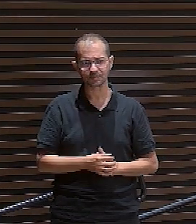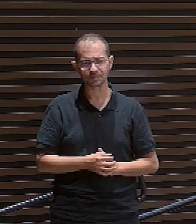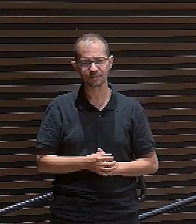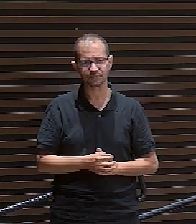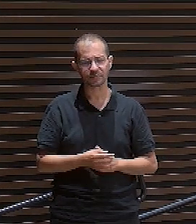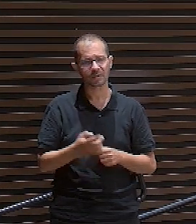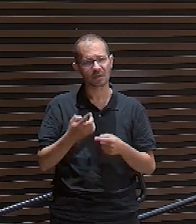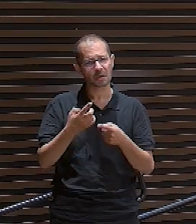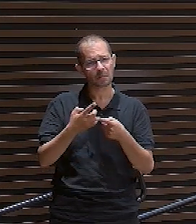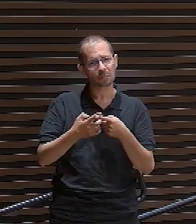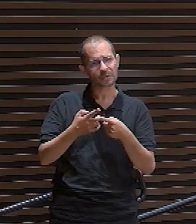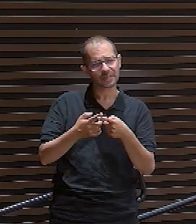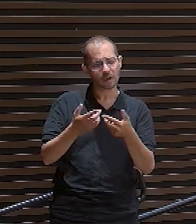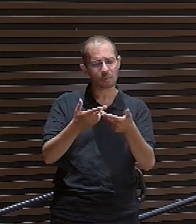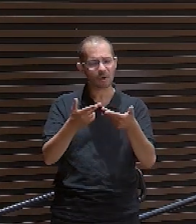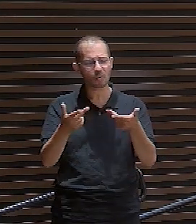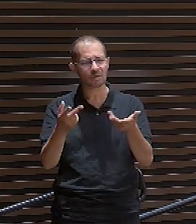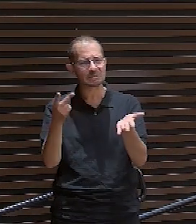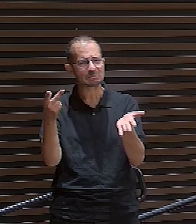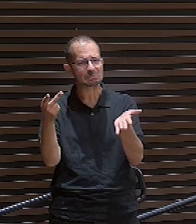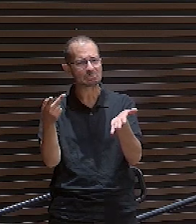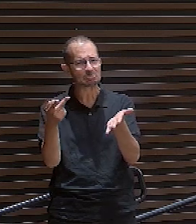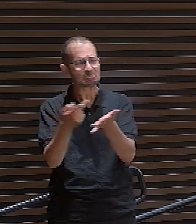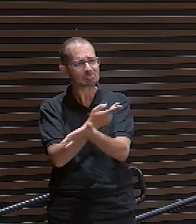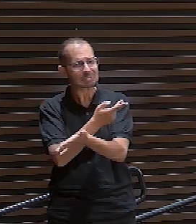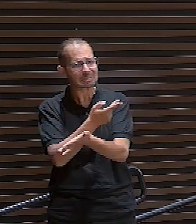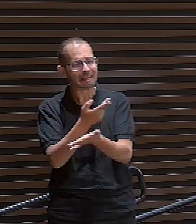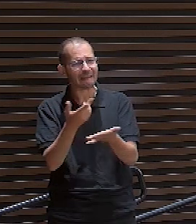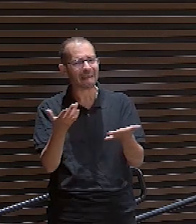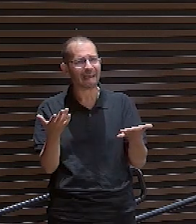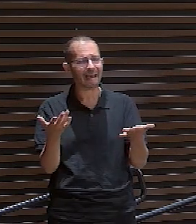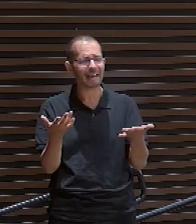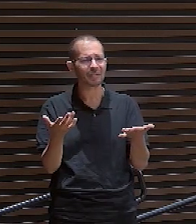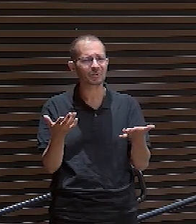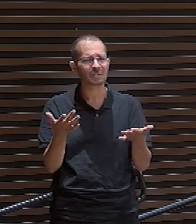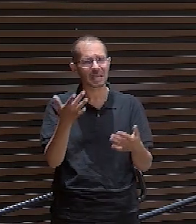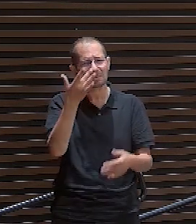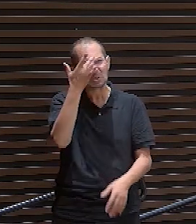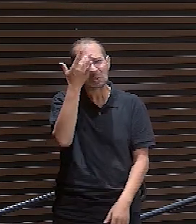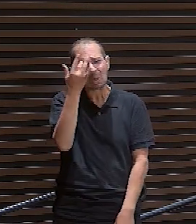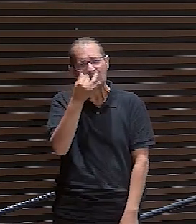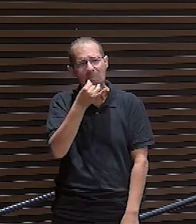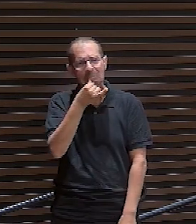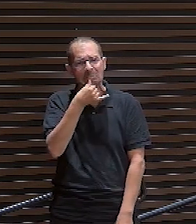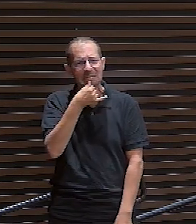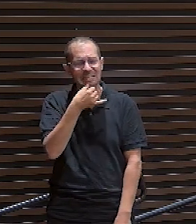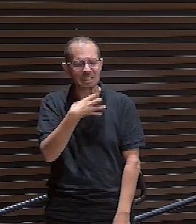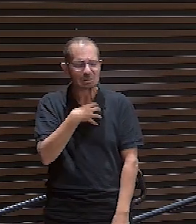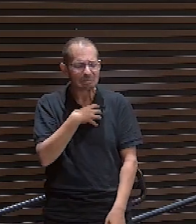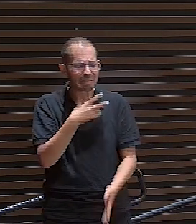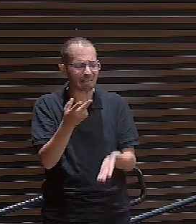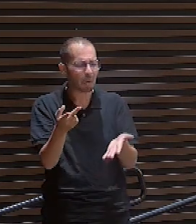porque alguma coisa deu errada e ele fica chateado.